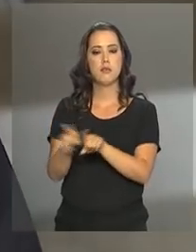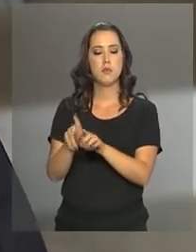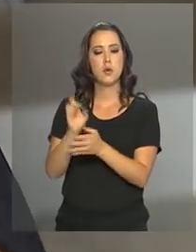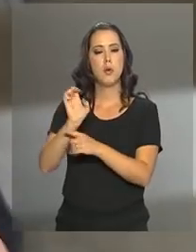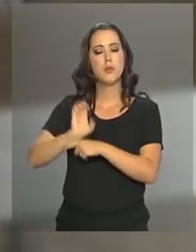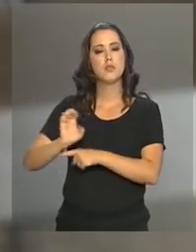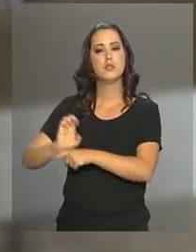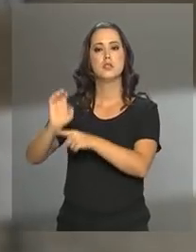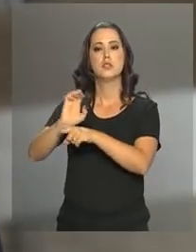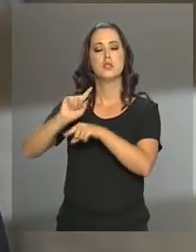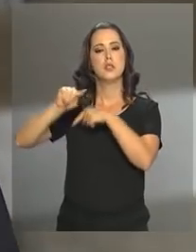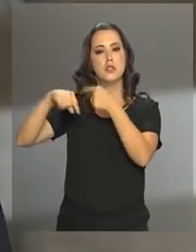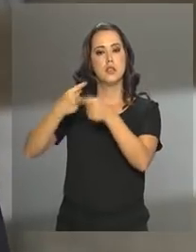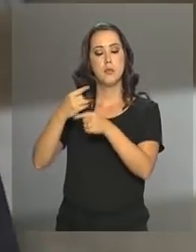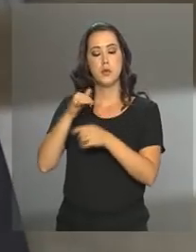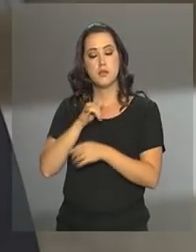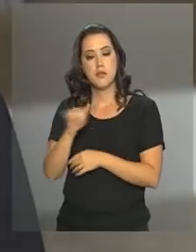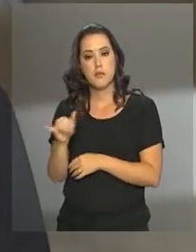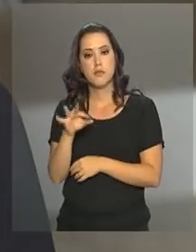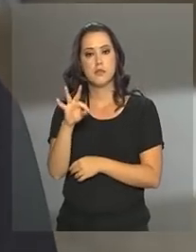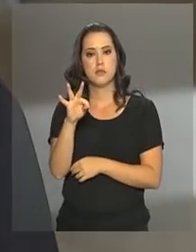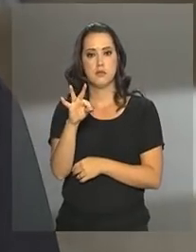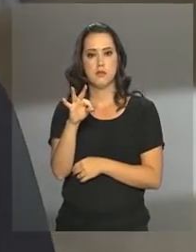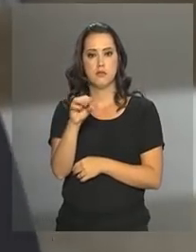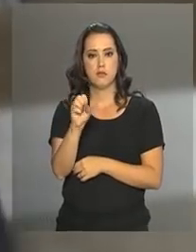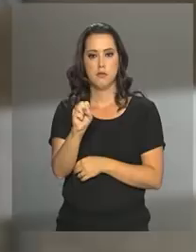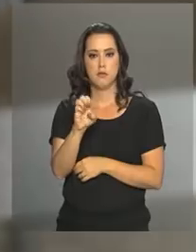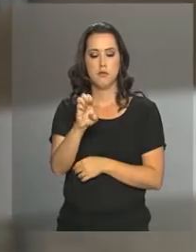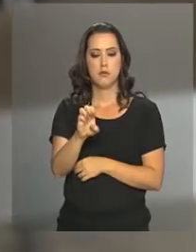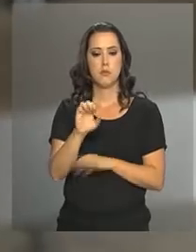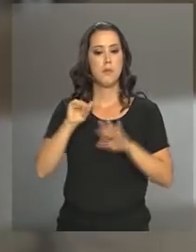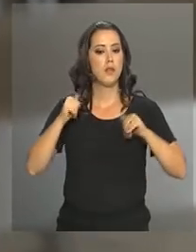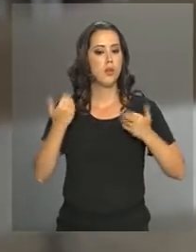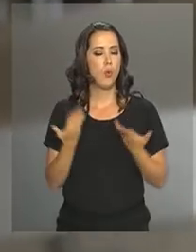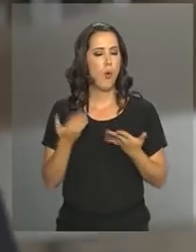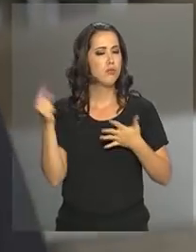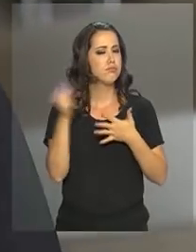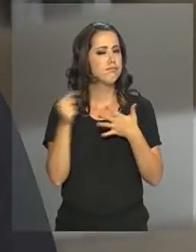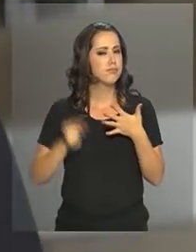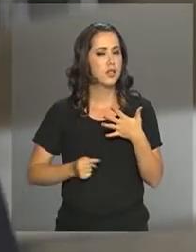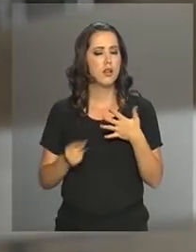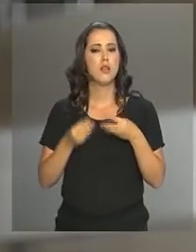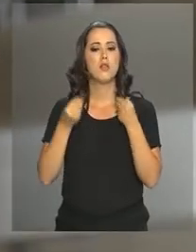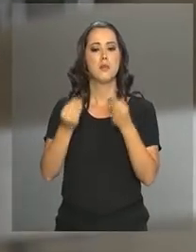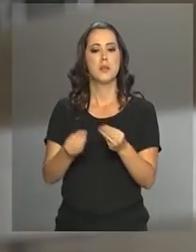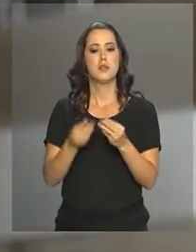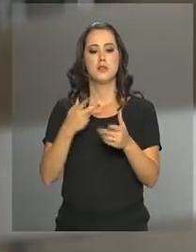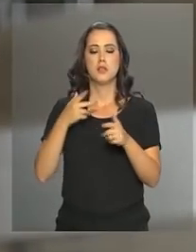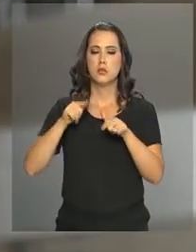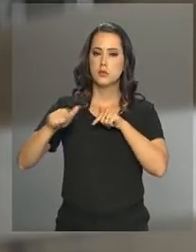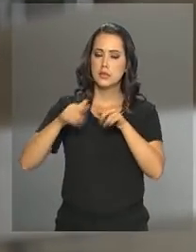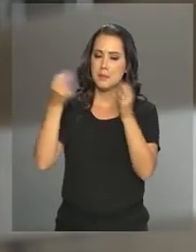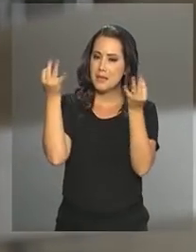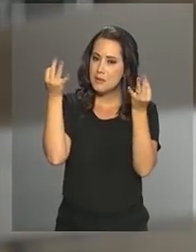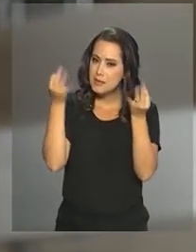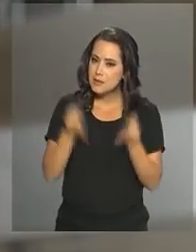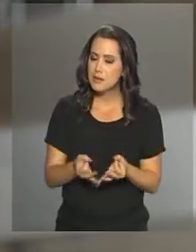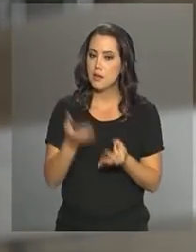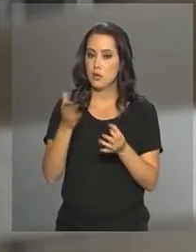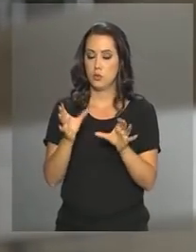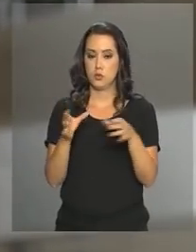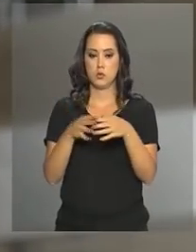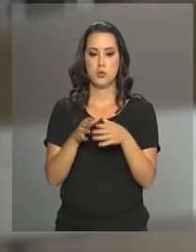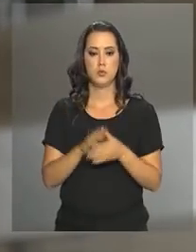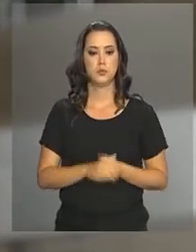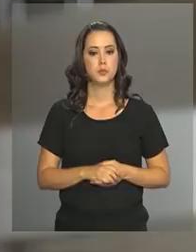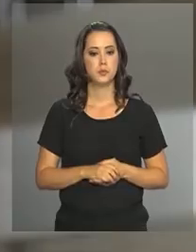cálculos e daí enviam para o TSE aqui em Brasília. E quais são as medidas para garantir o funcionamento correto dessas redes?